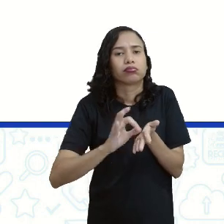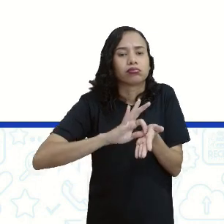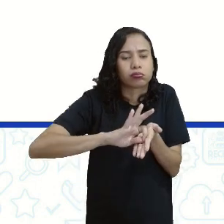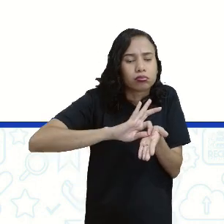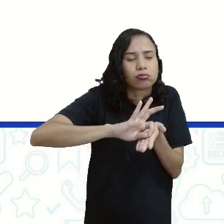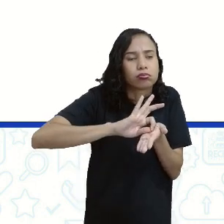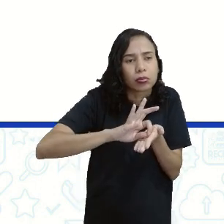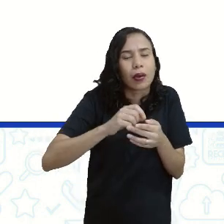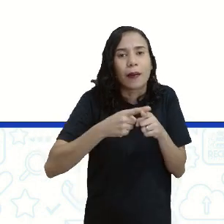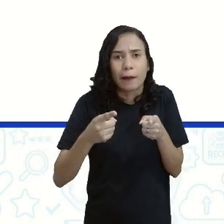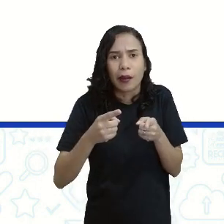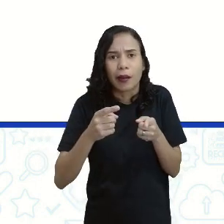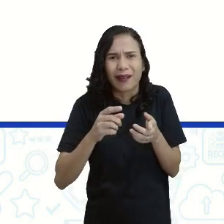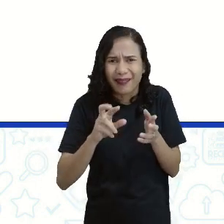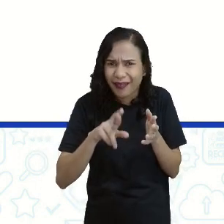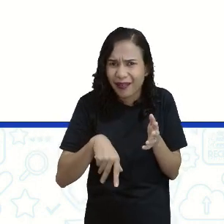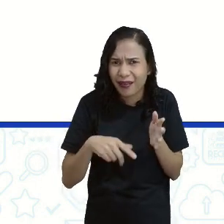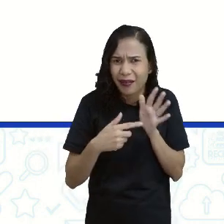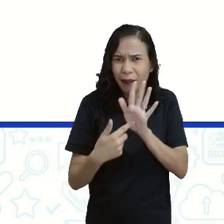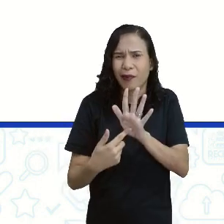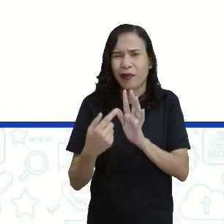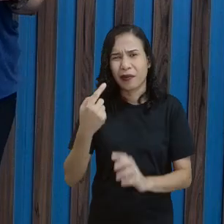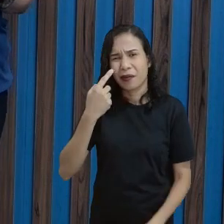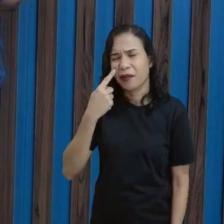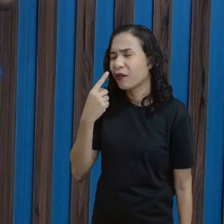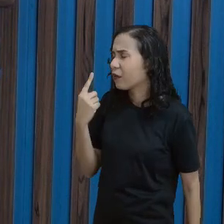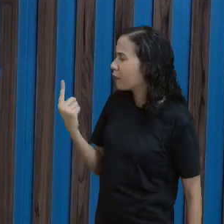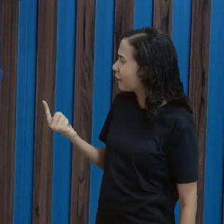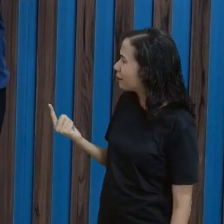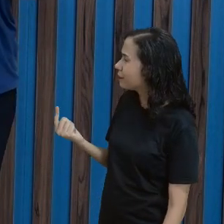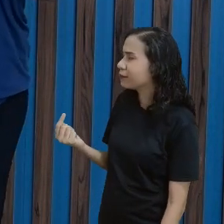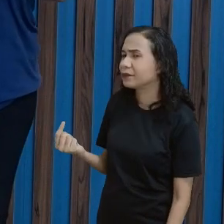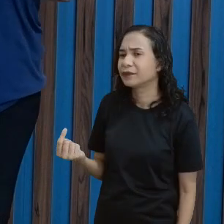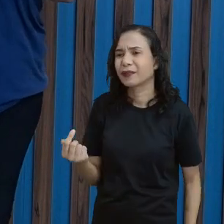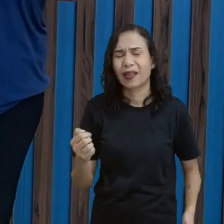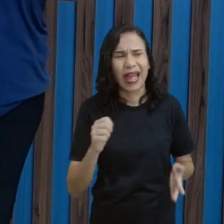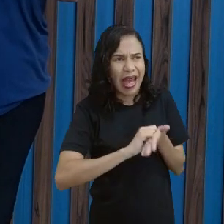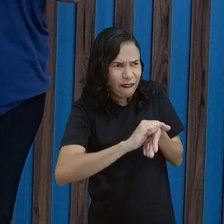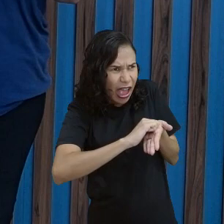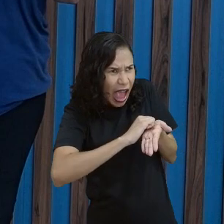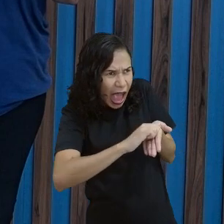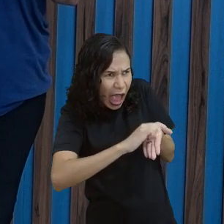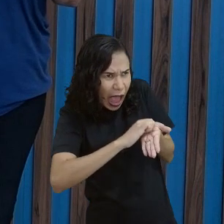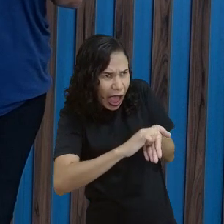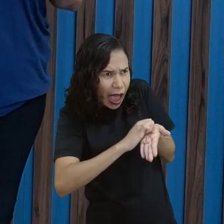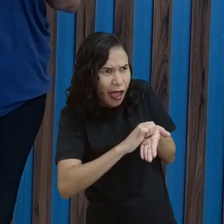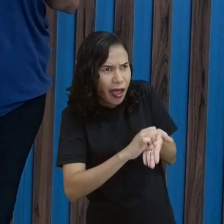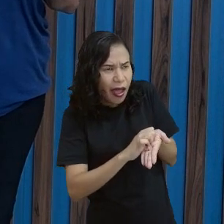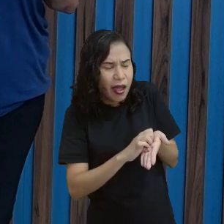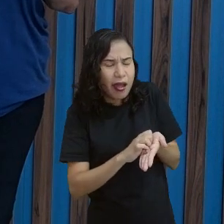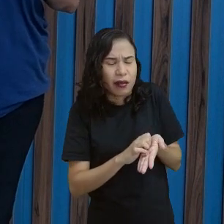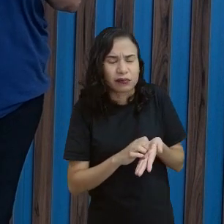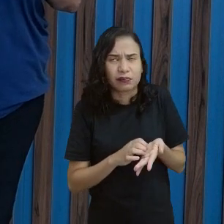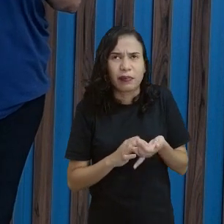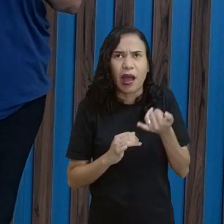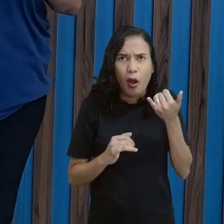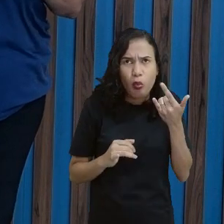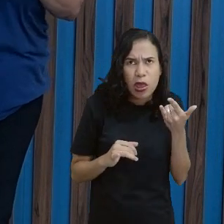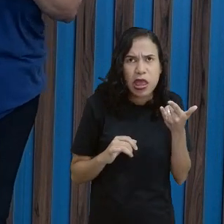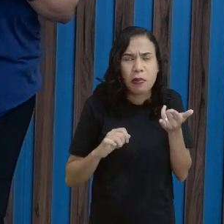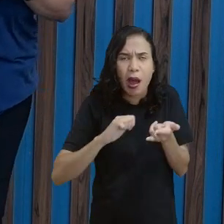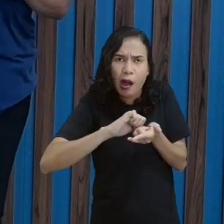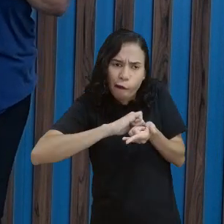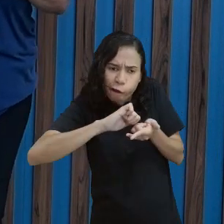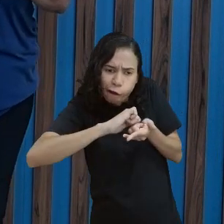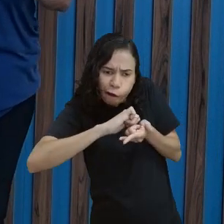material. Mas é esfregando, joga aqui para mim, Devinho, por gentileza. Ó, é esfregando assim, prof, pega o ímã e esfrega em